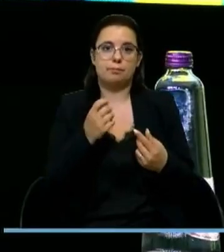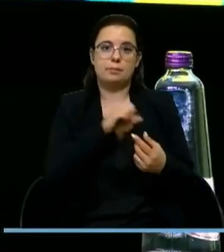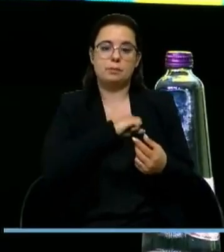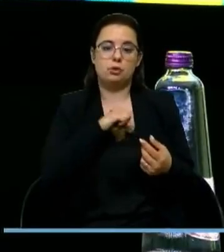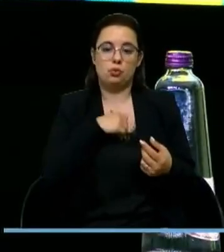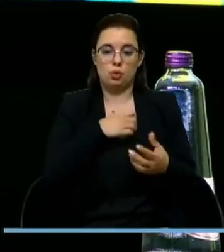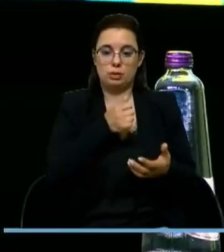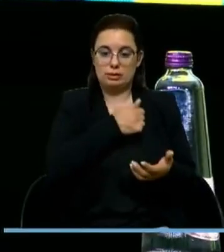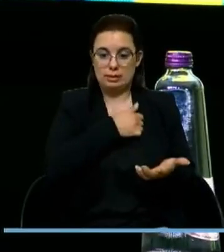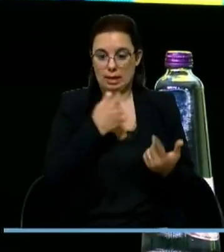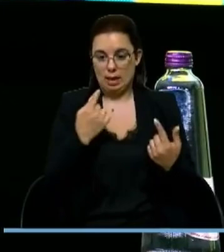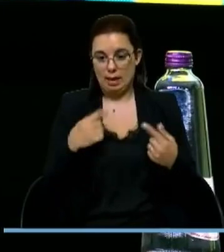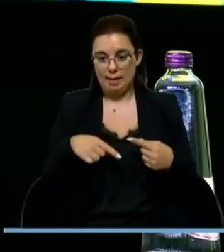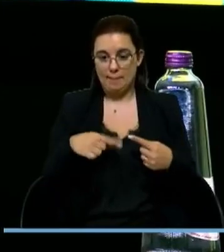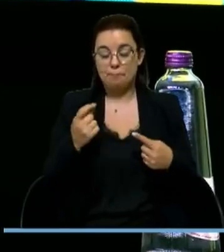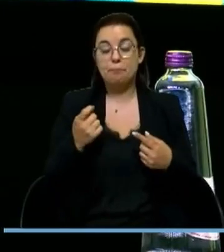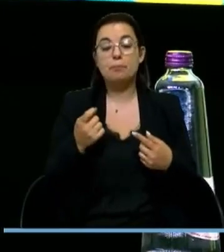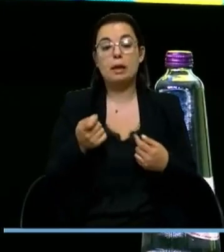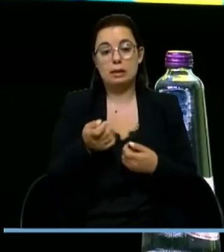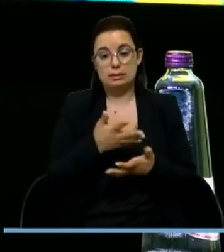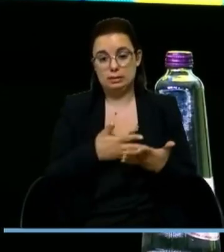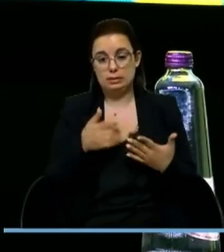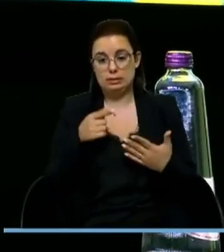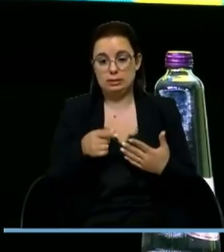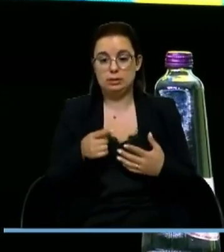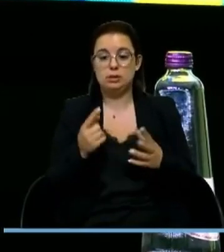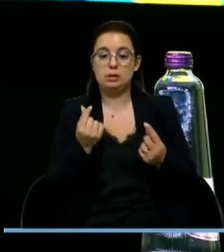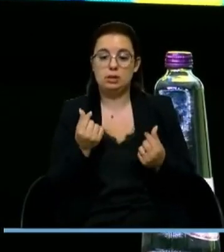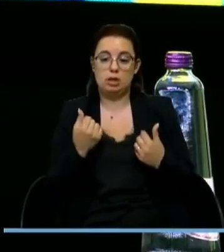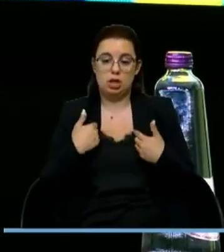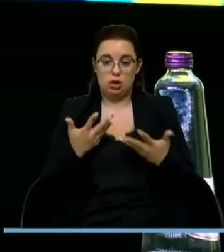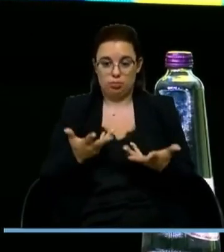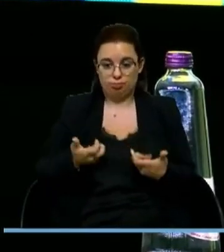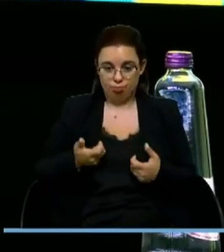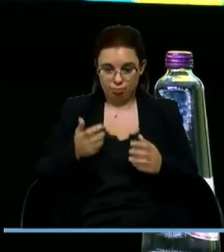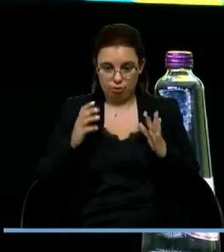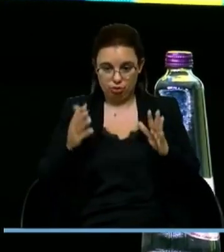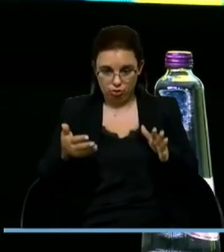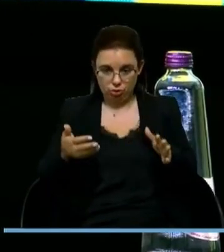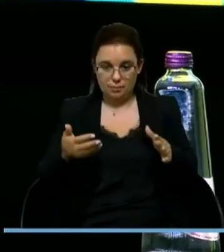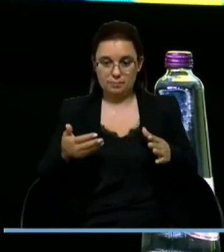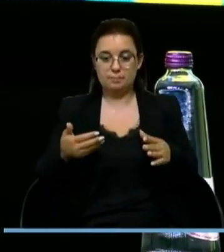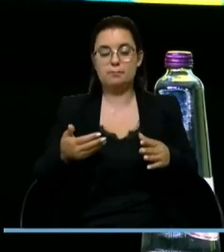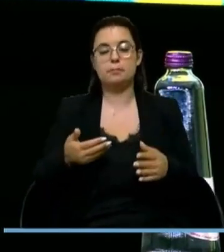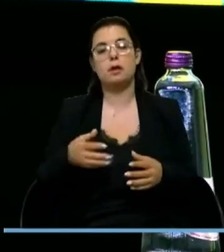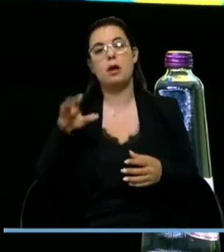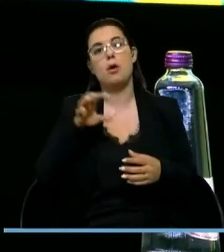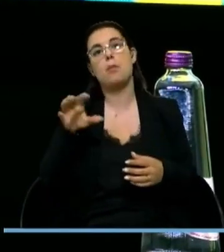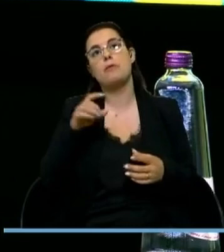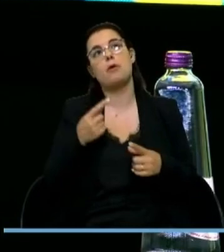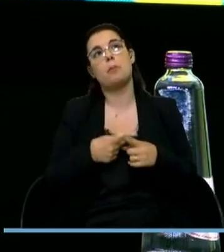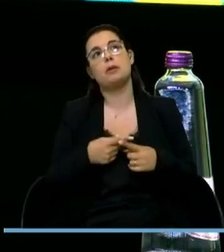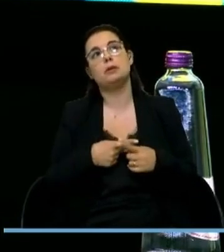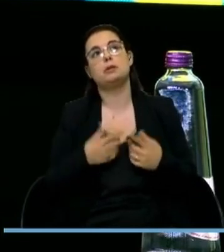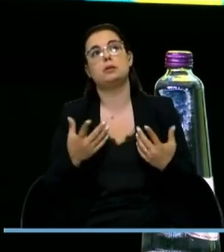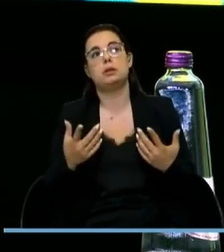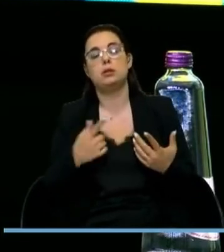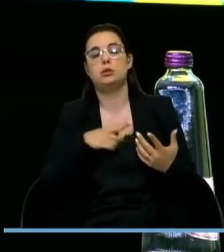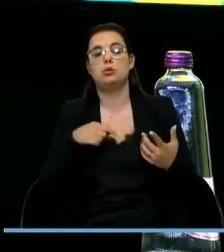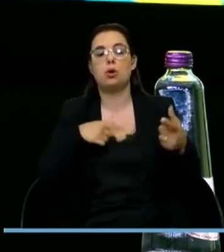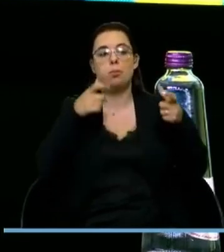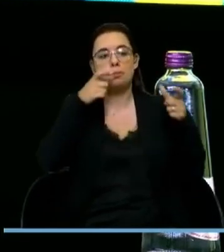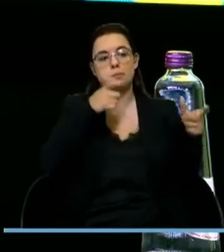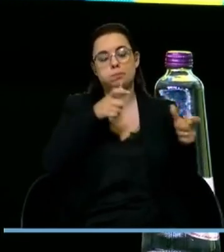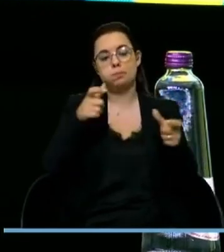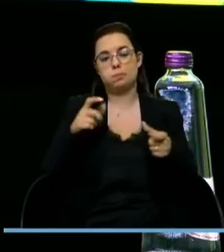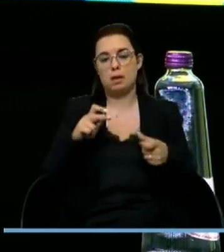de imóveis esses que já geram um determinado tipo de rendimento e, portanto, é uma forma muito interessante de monetizar